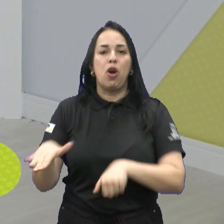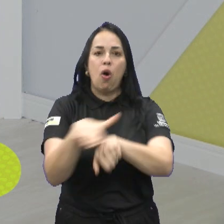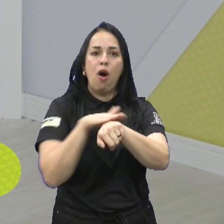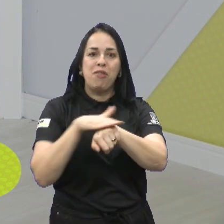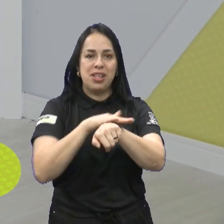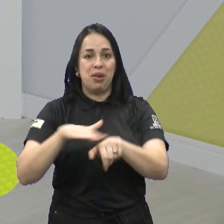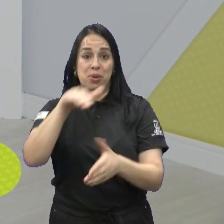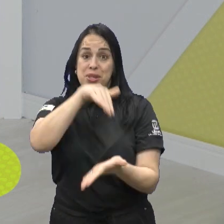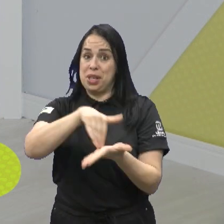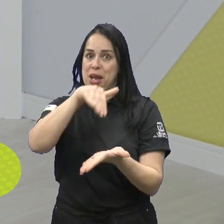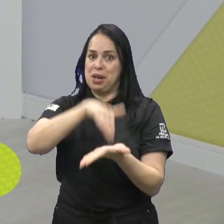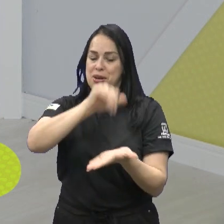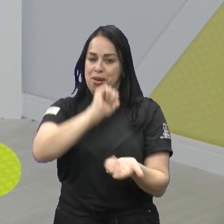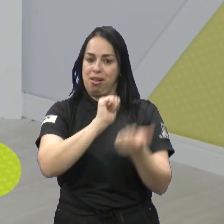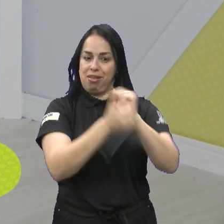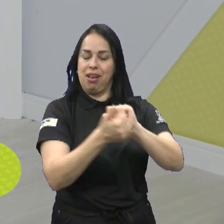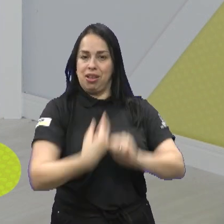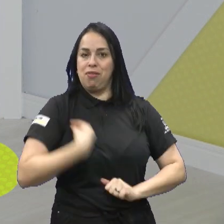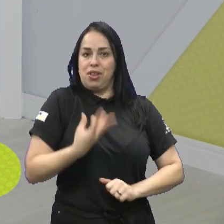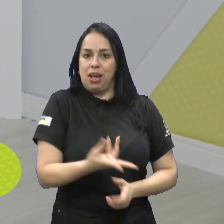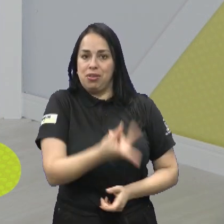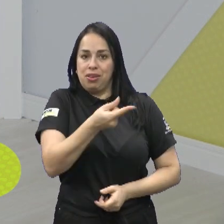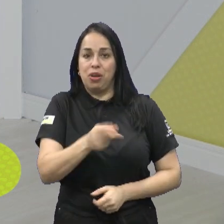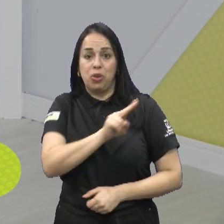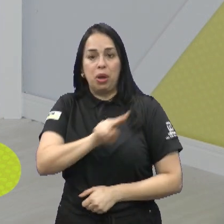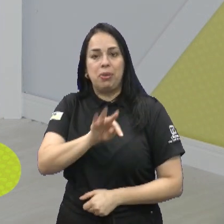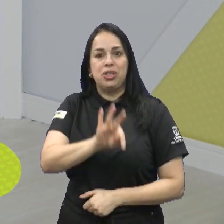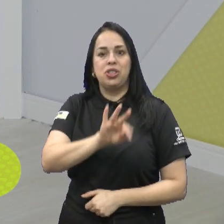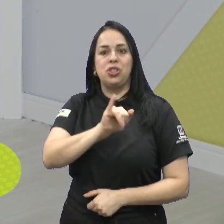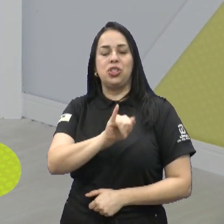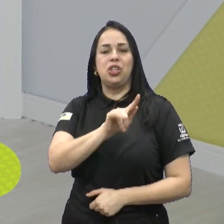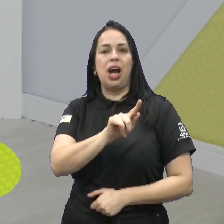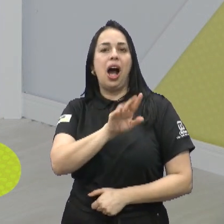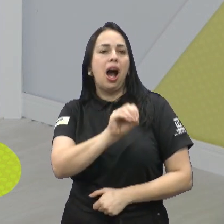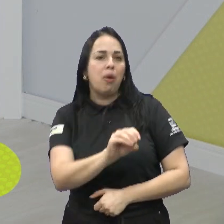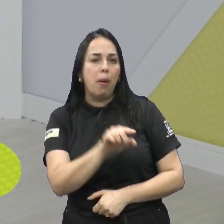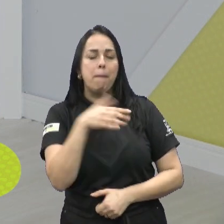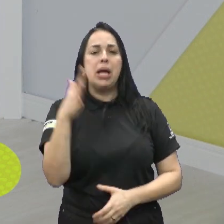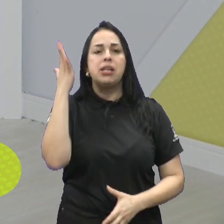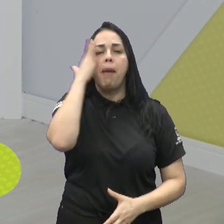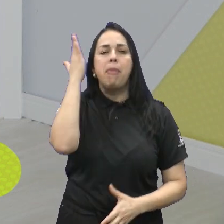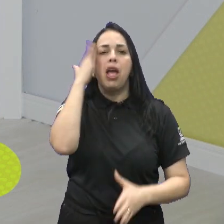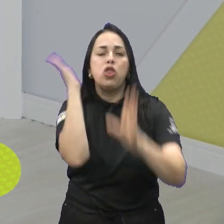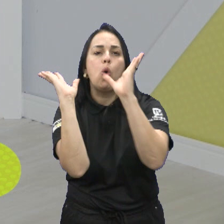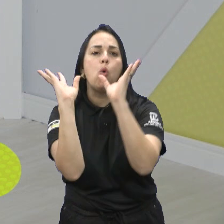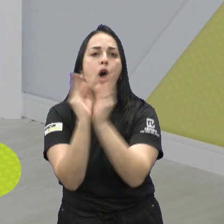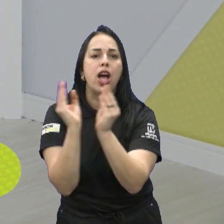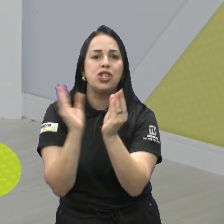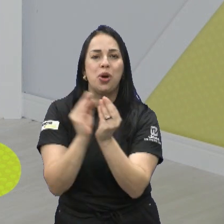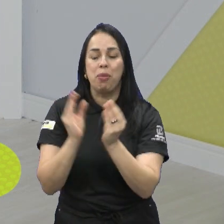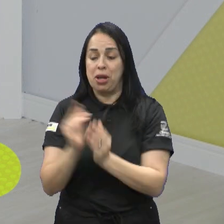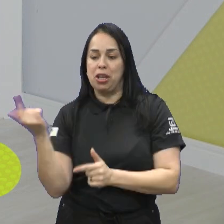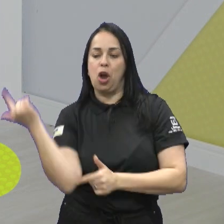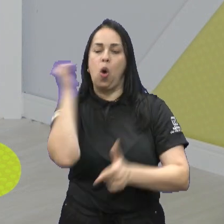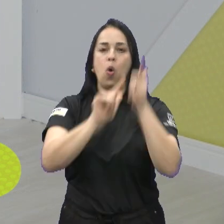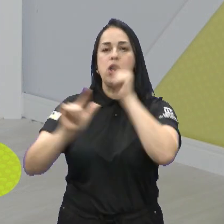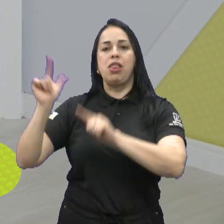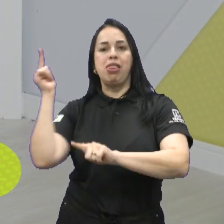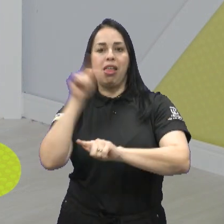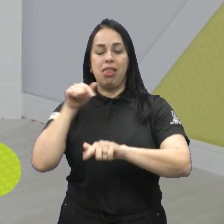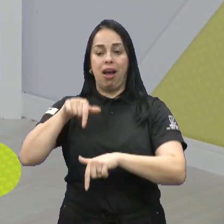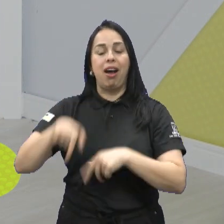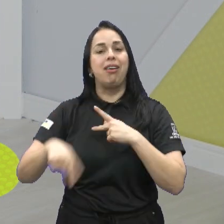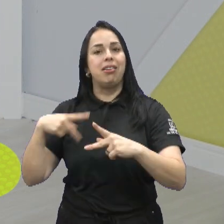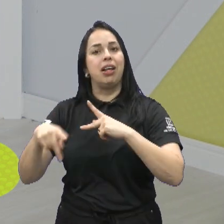o secretário de Esporte e Qualidade de Vida, o Tiago Dias, para fazer um balanço aí de mais uma conquista joseense e,